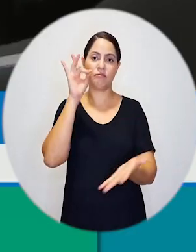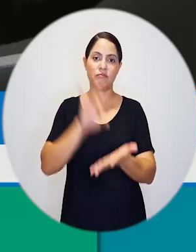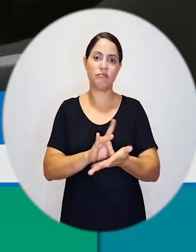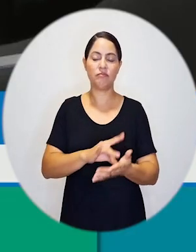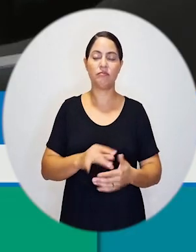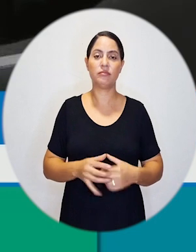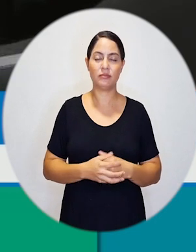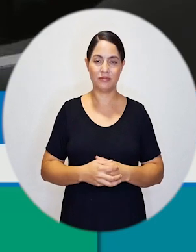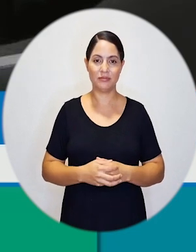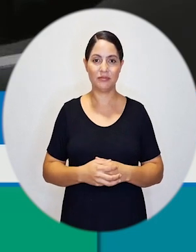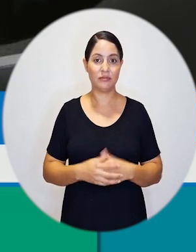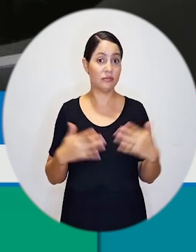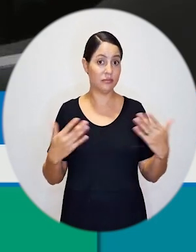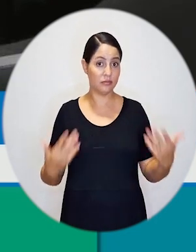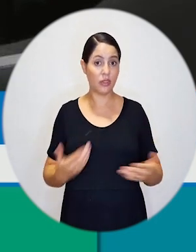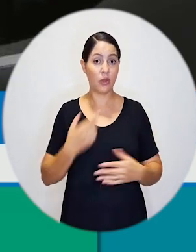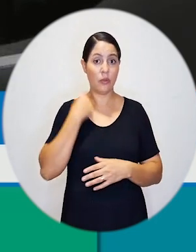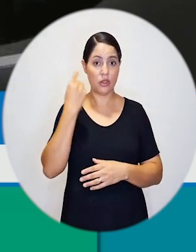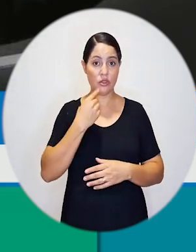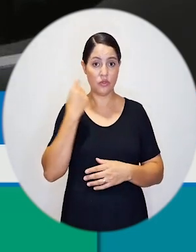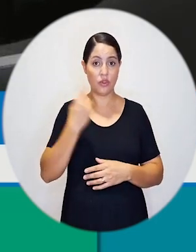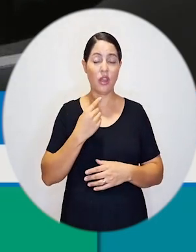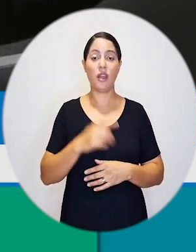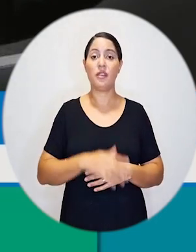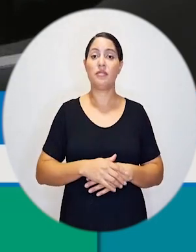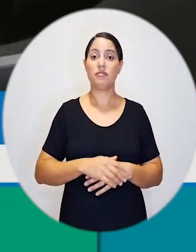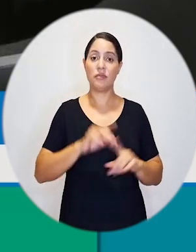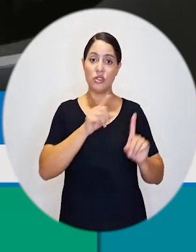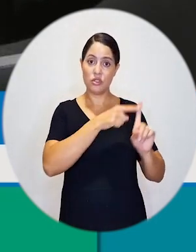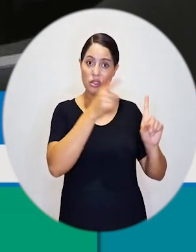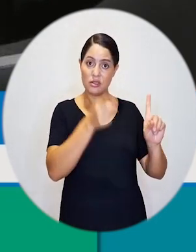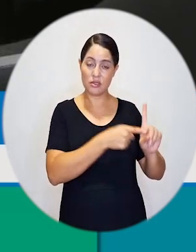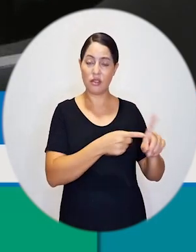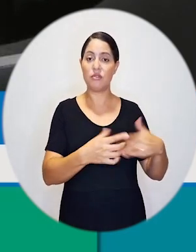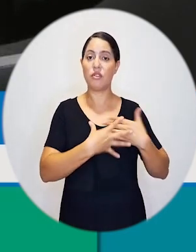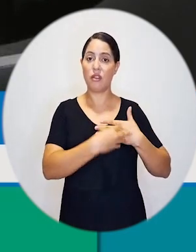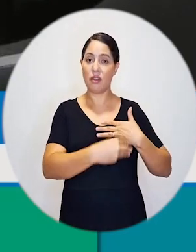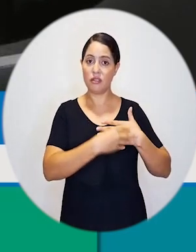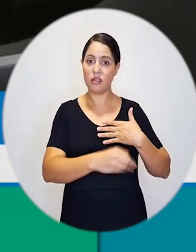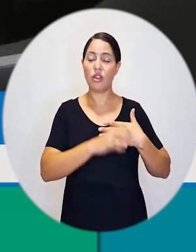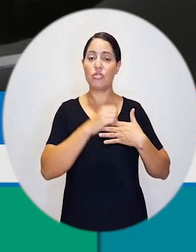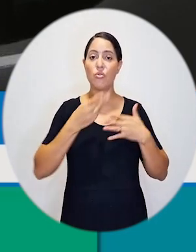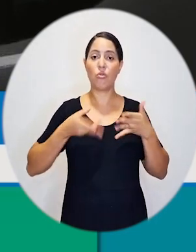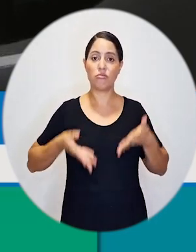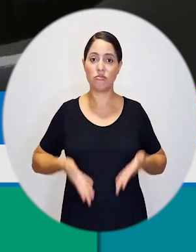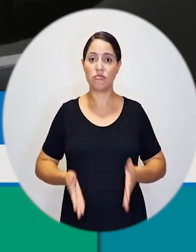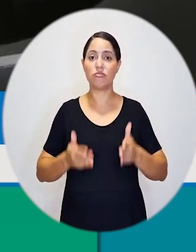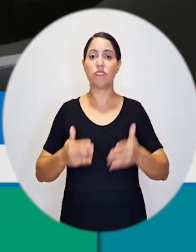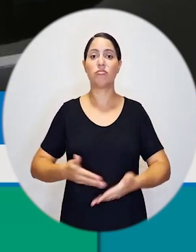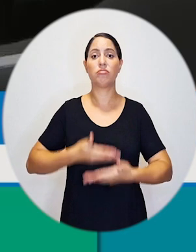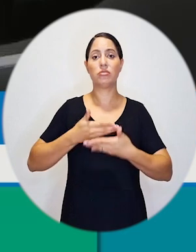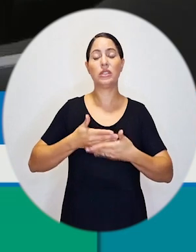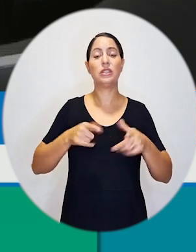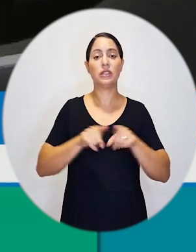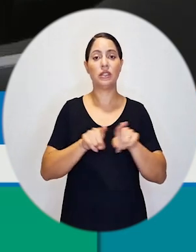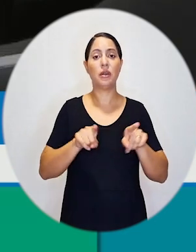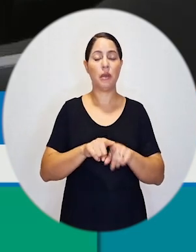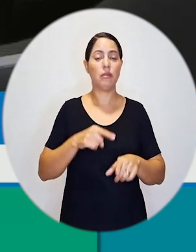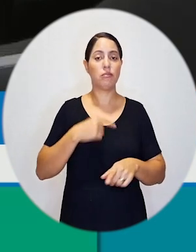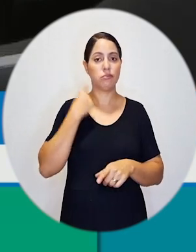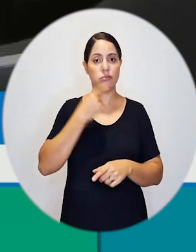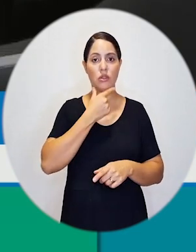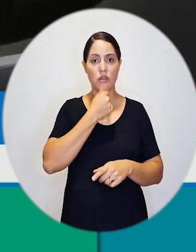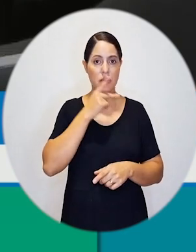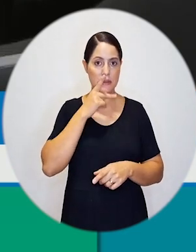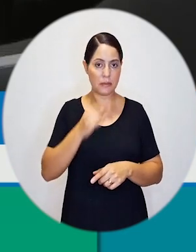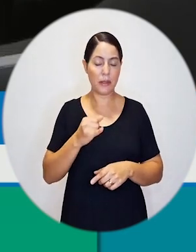direitos e garantias para advogada gestante, lactante, adotante ou que der à luz e também para o advogado que se tornar par.